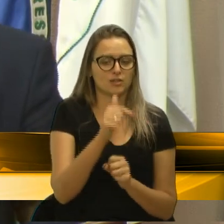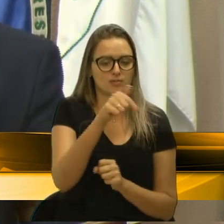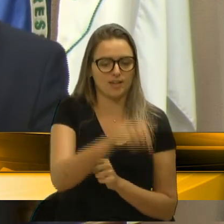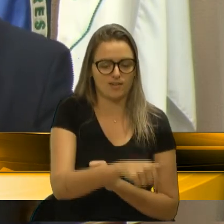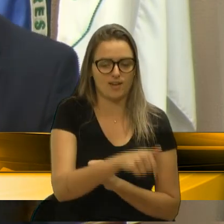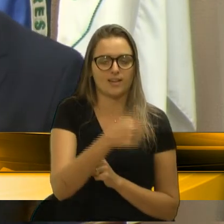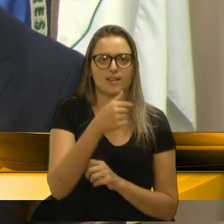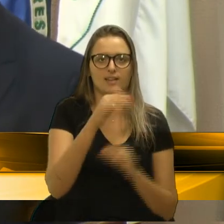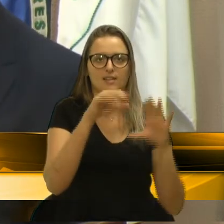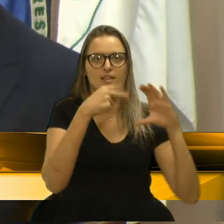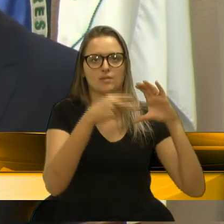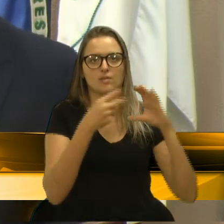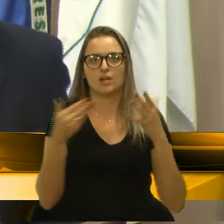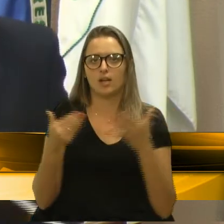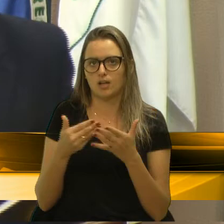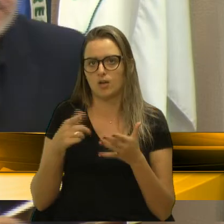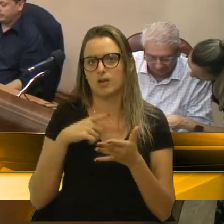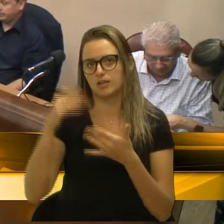Obrigado, vereador Bressan.